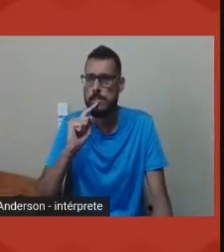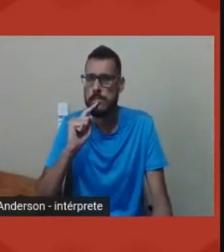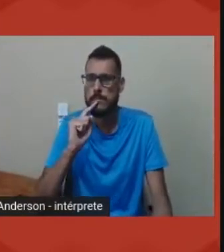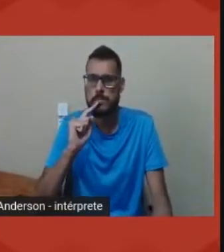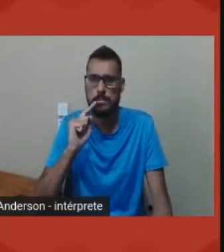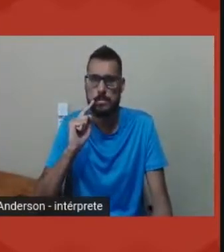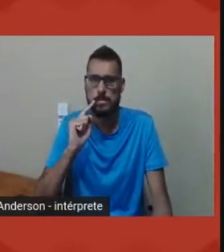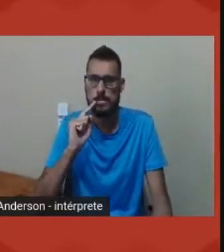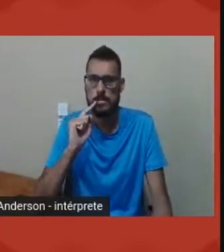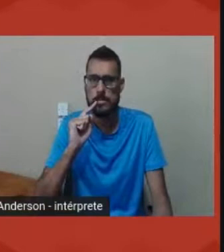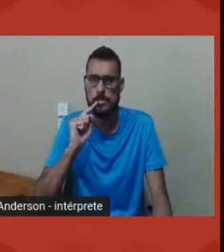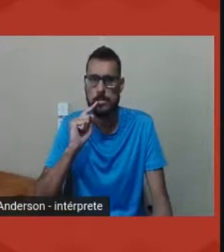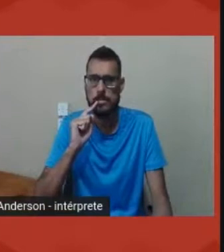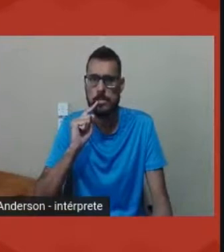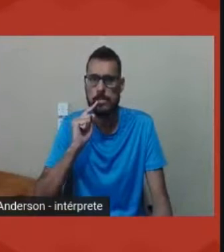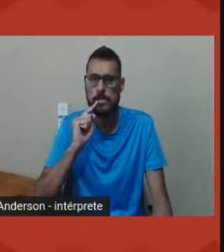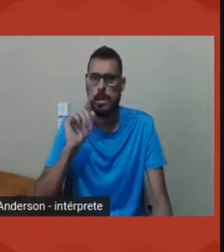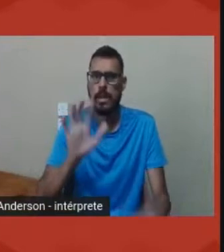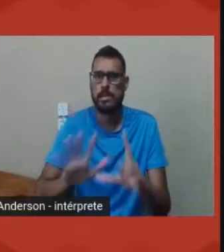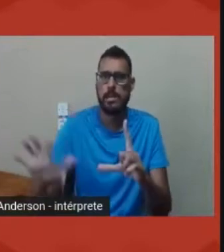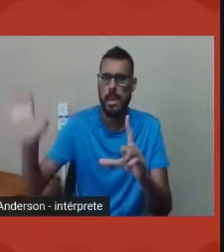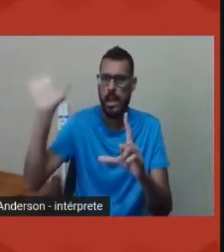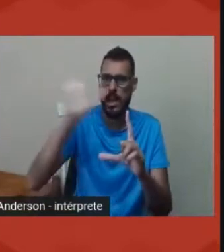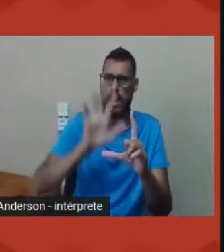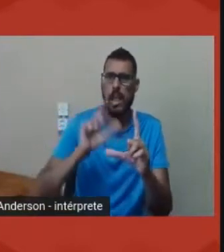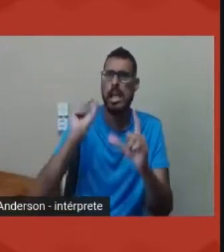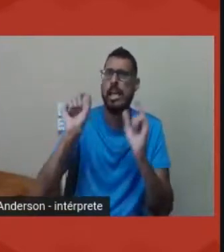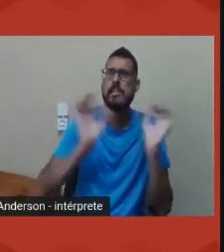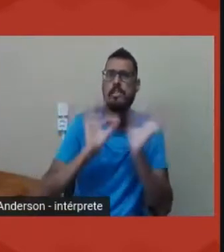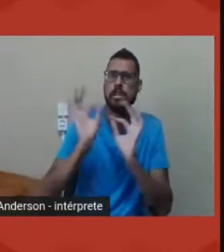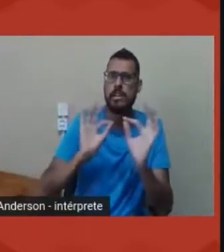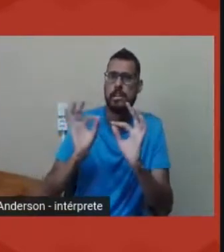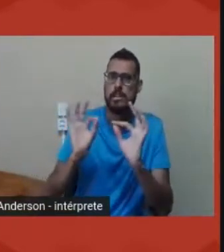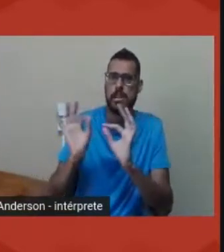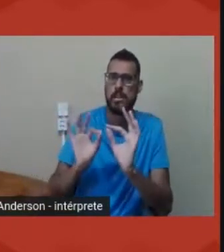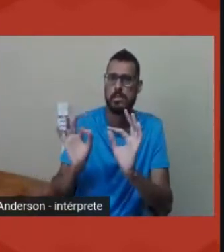A tela como um todo. Alguém específico ou está todo mundo organizando?